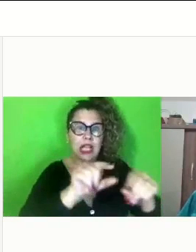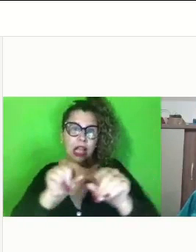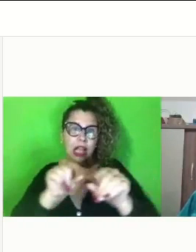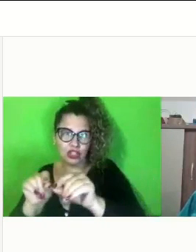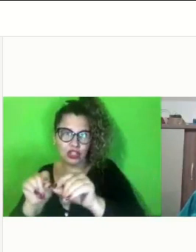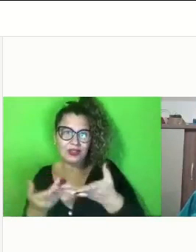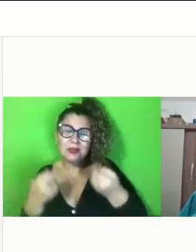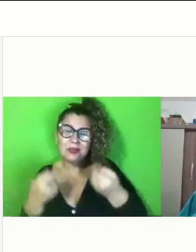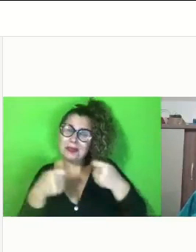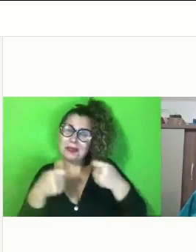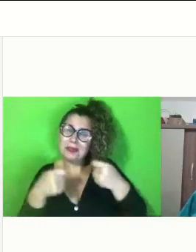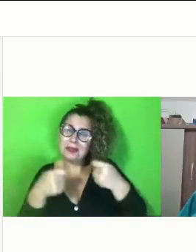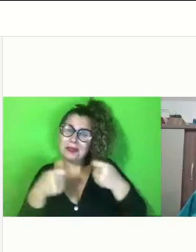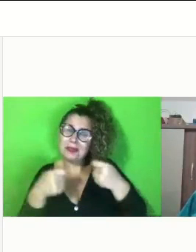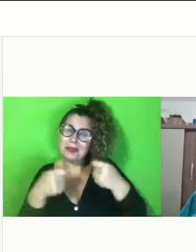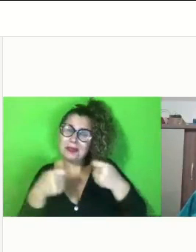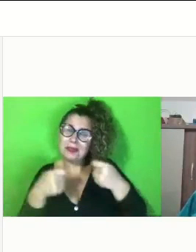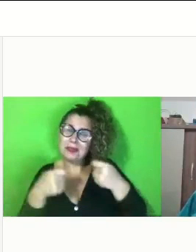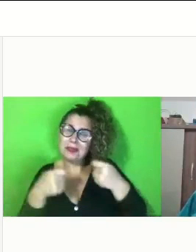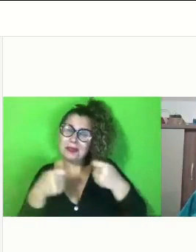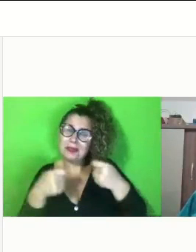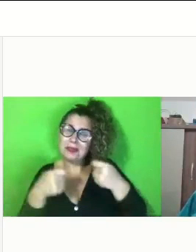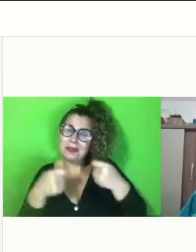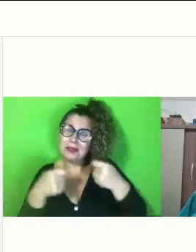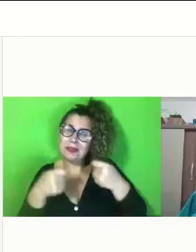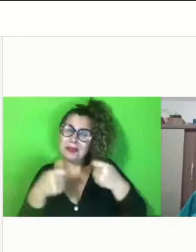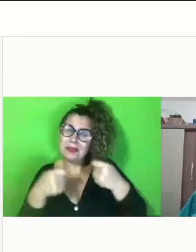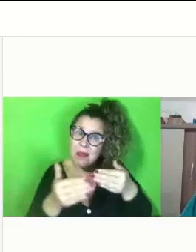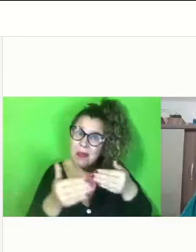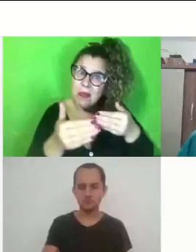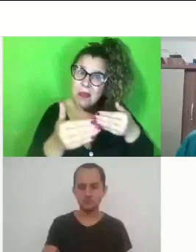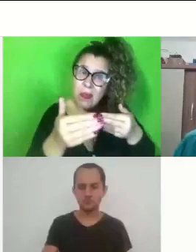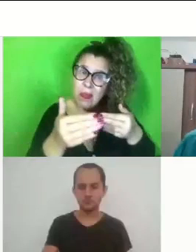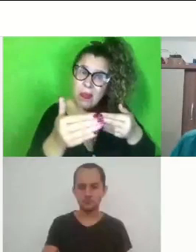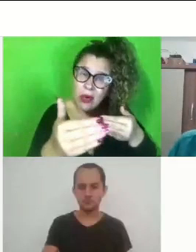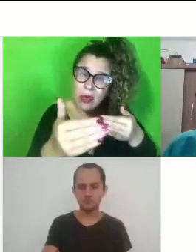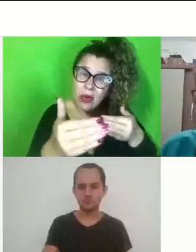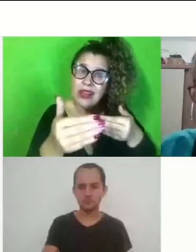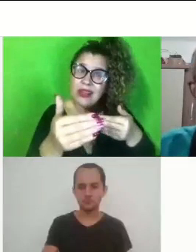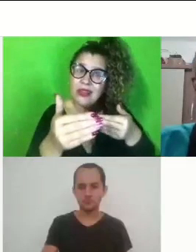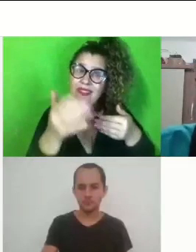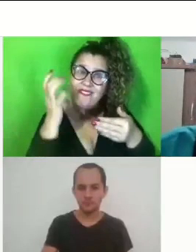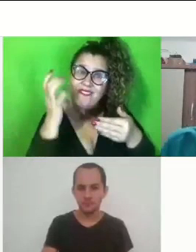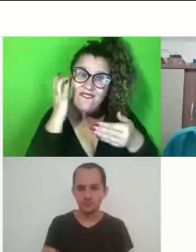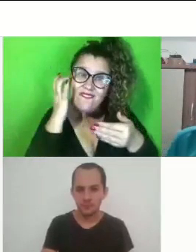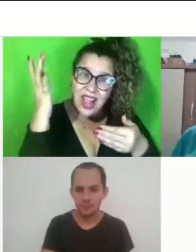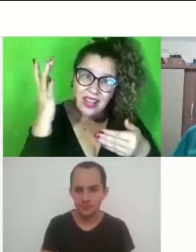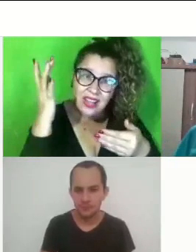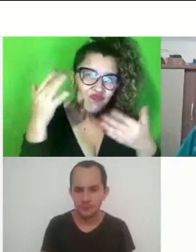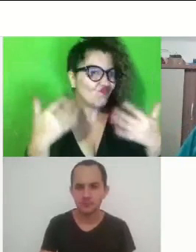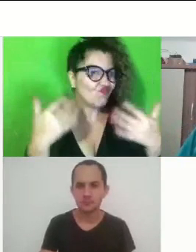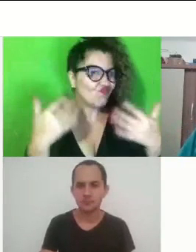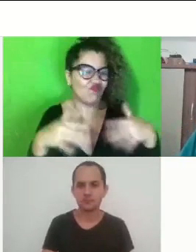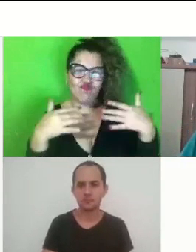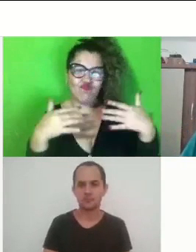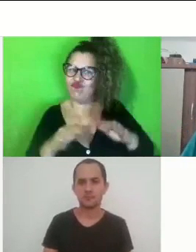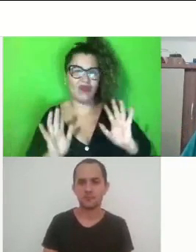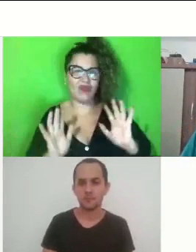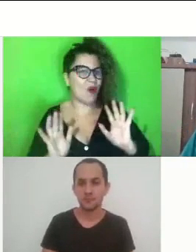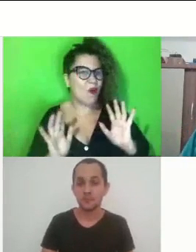e esse processo não é fácil, não é do dia para a noite. Nós estamos, por exemplo, agora